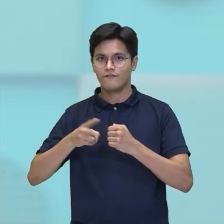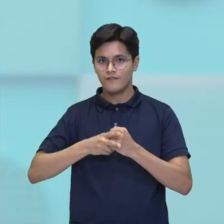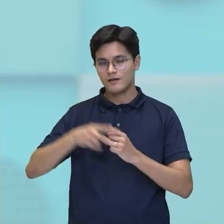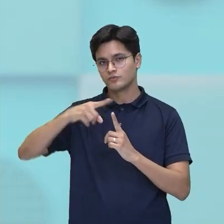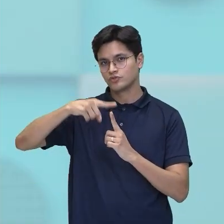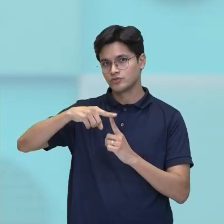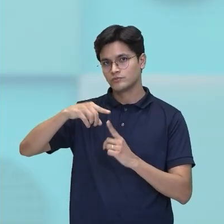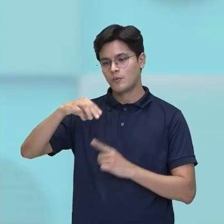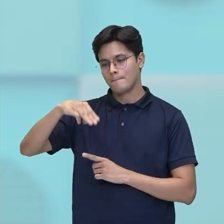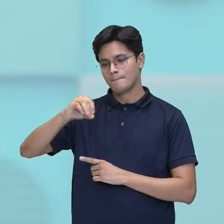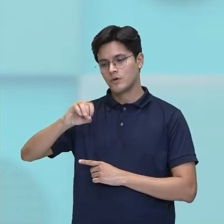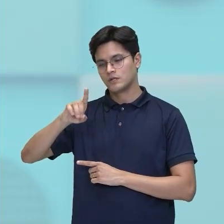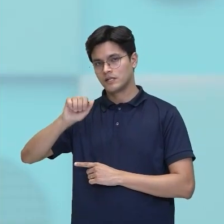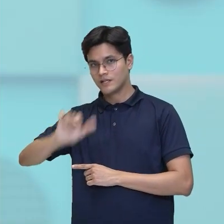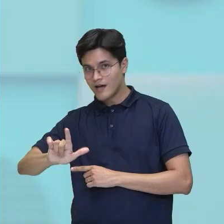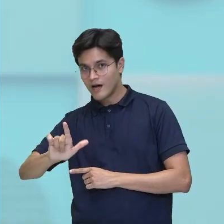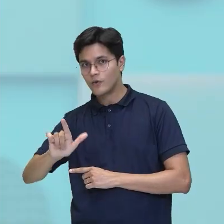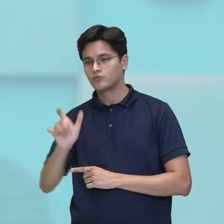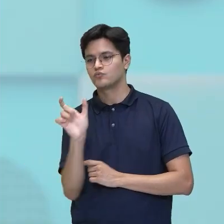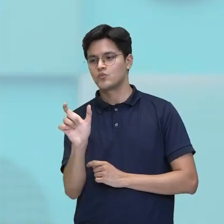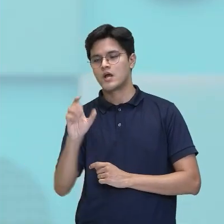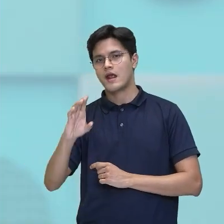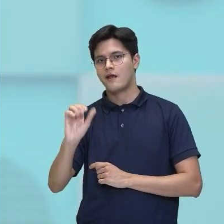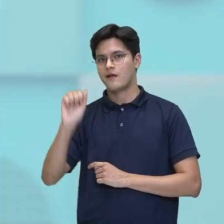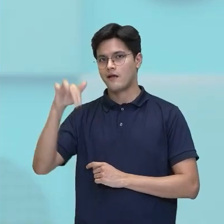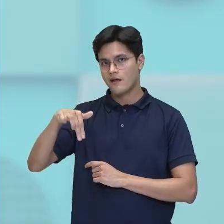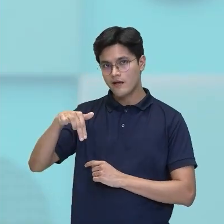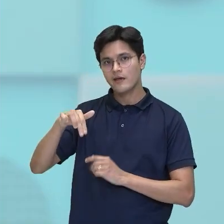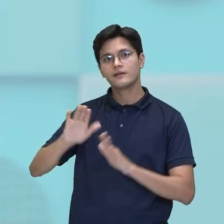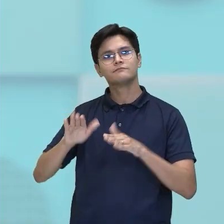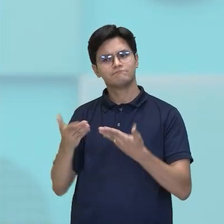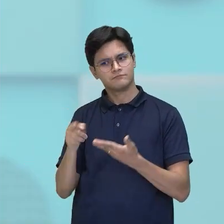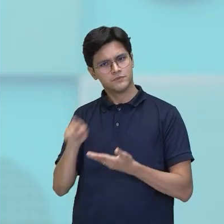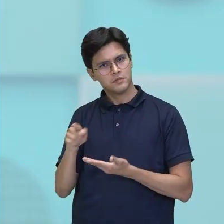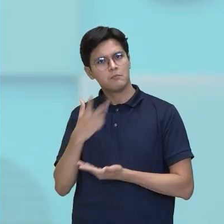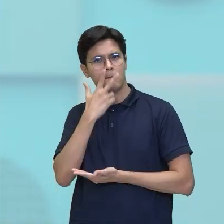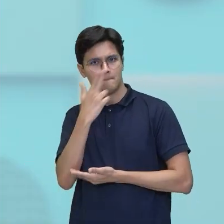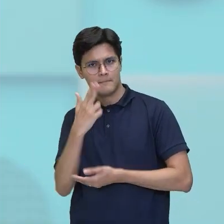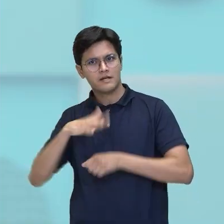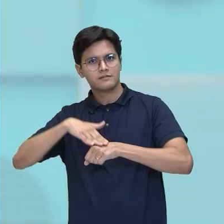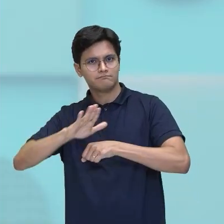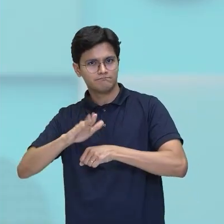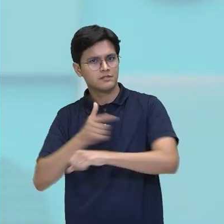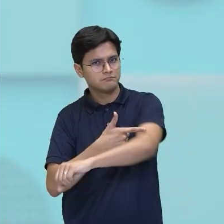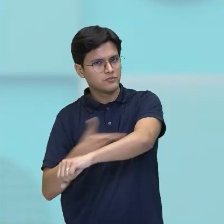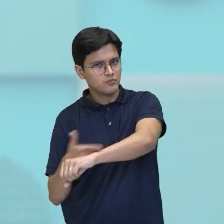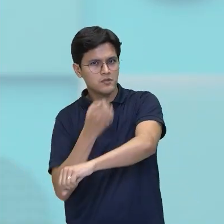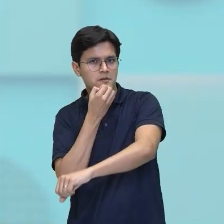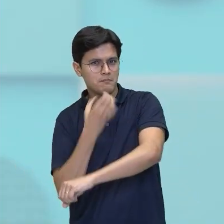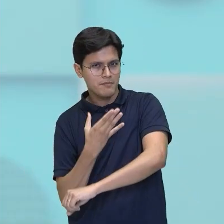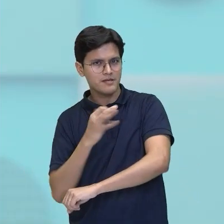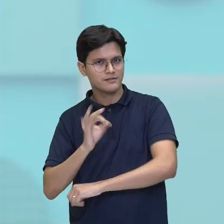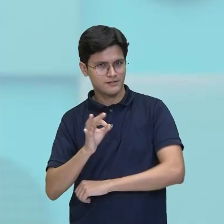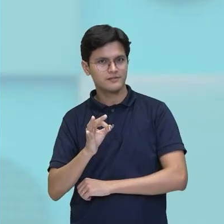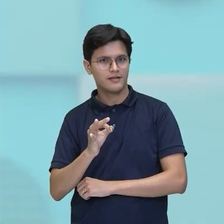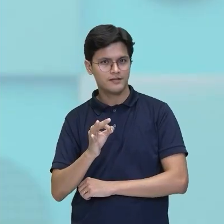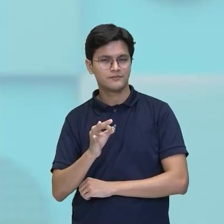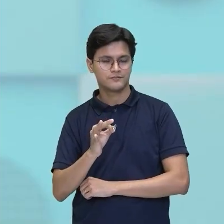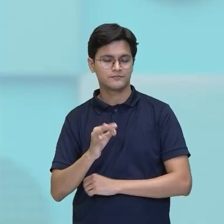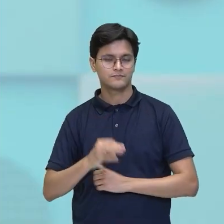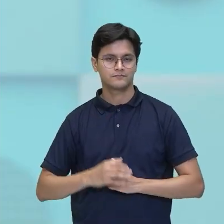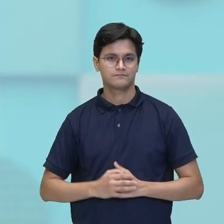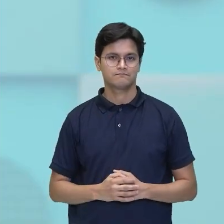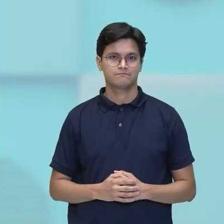fazer o pedido de uma pizza de pepperoni? Repare que essa segunda é bem mais educada, bem mais polida em relação à primeira,